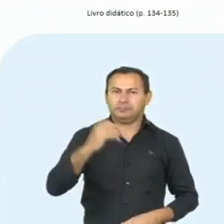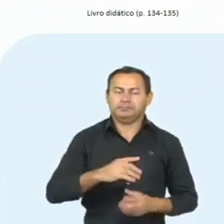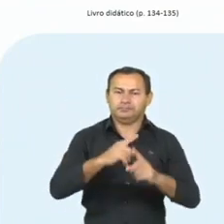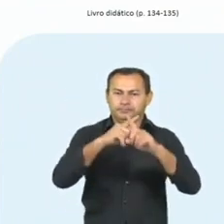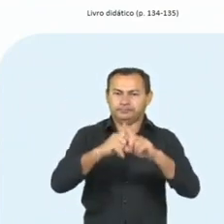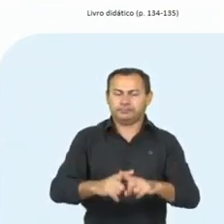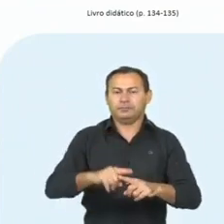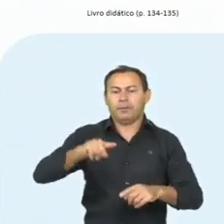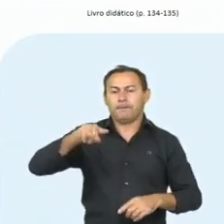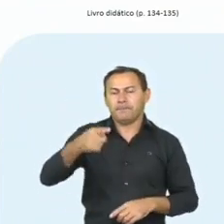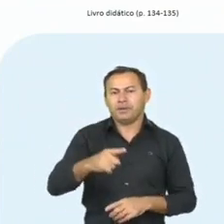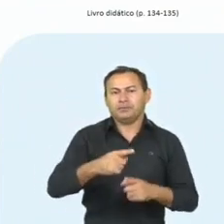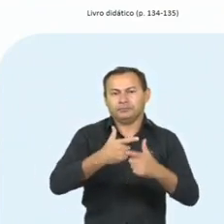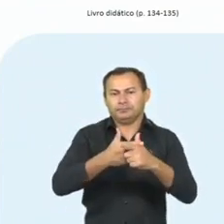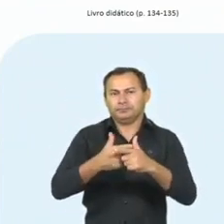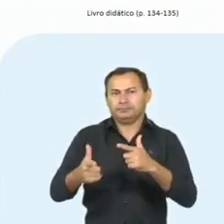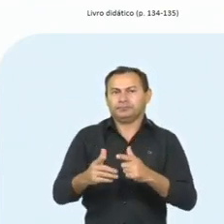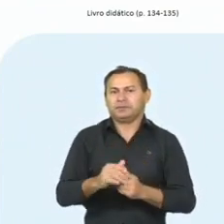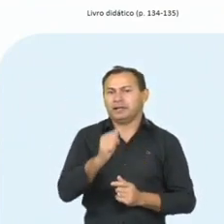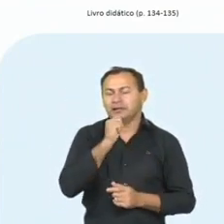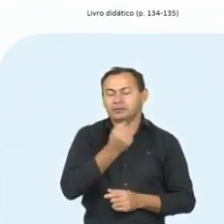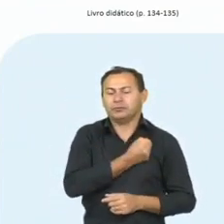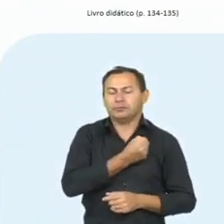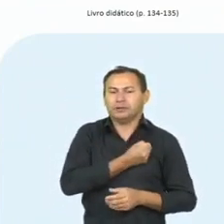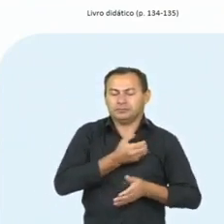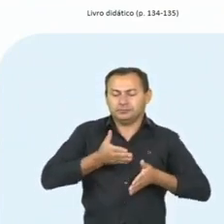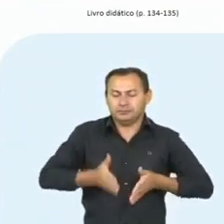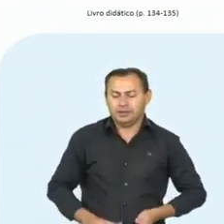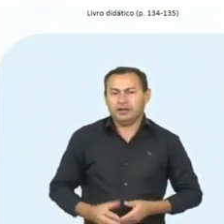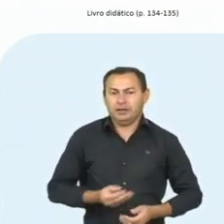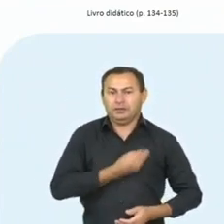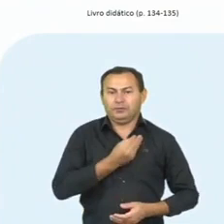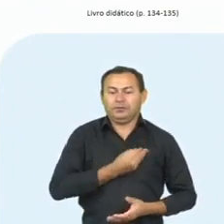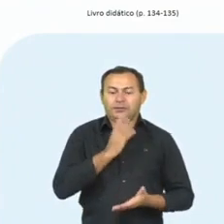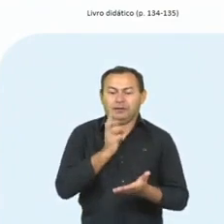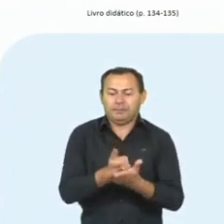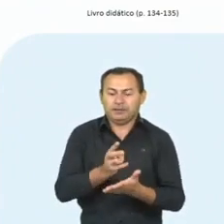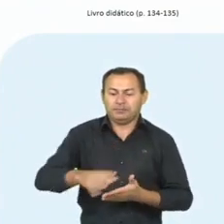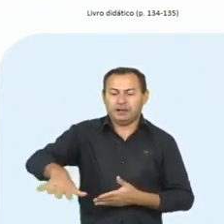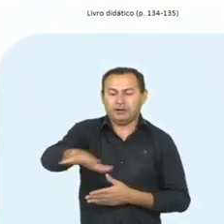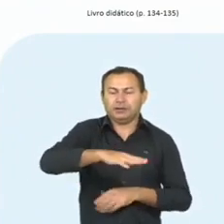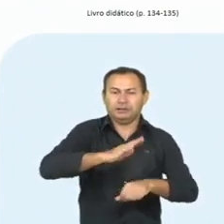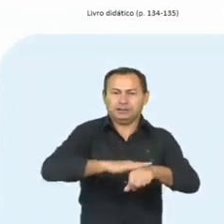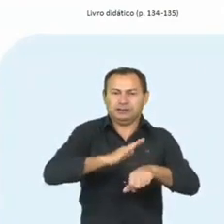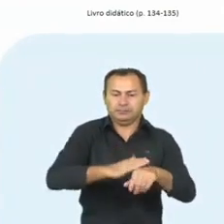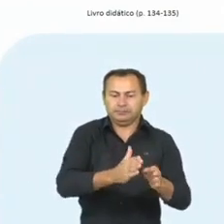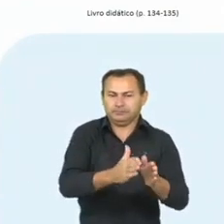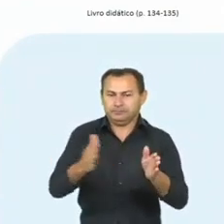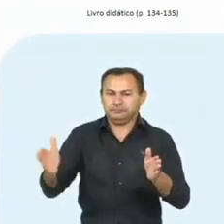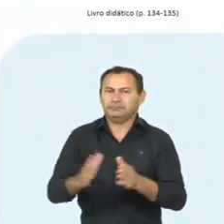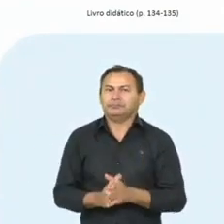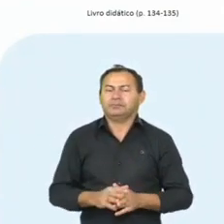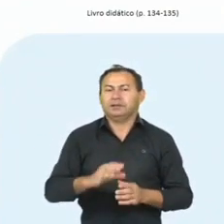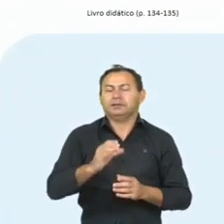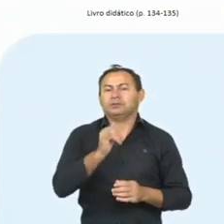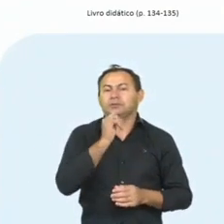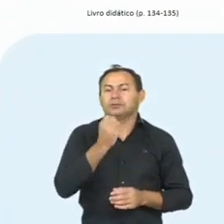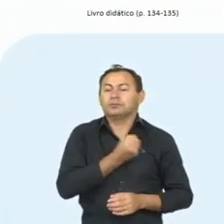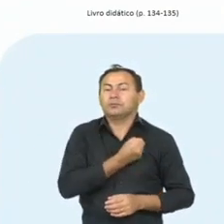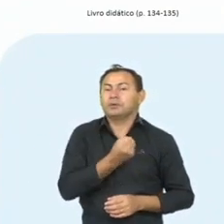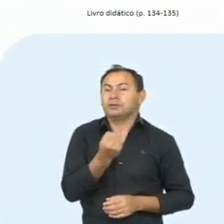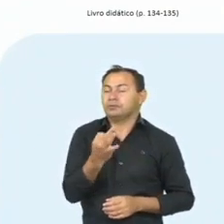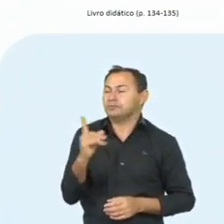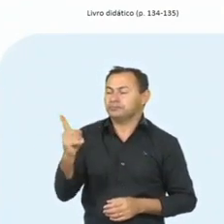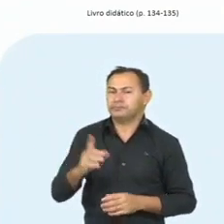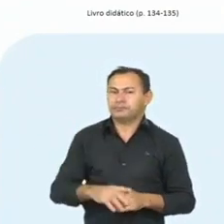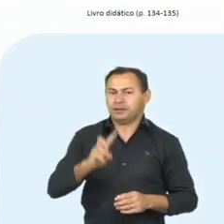multiplicados por 1.000, divididos ainda pelo número de nascidos vivos na mesma área e período. Esse coeficiente,